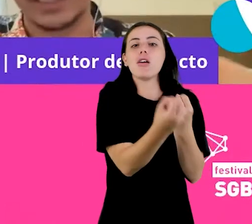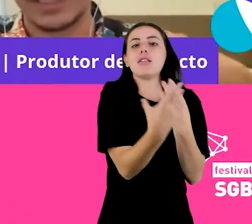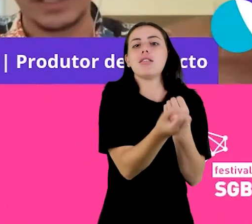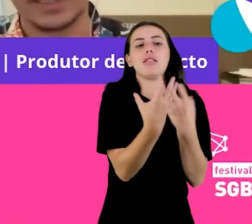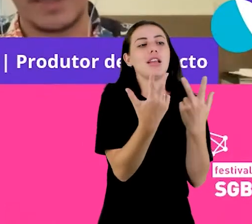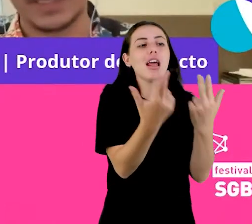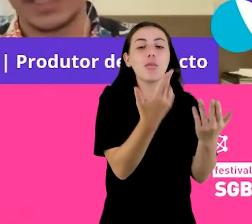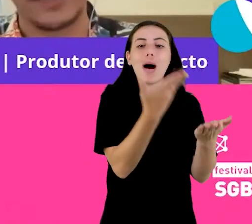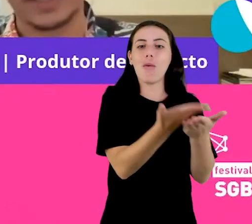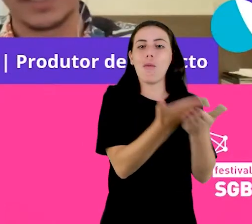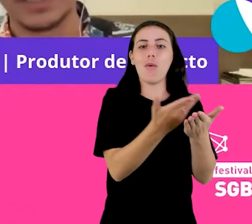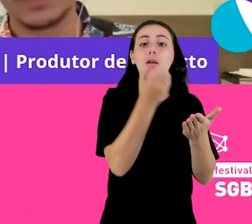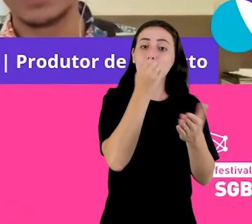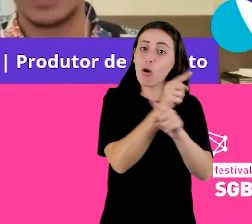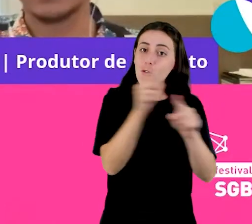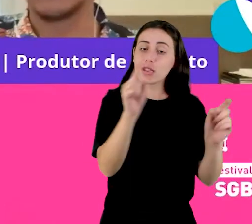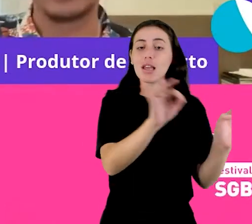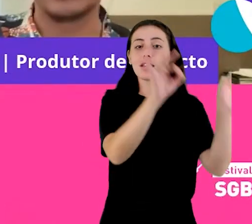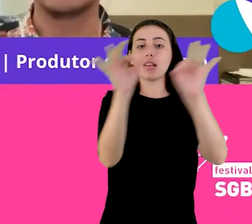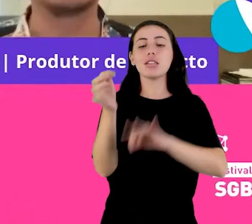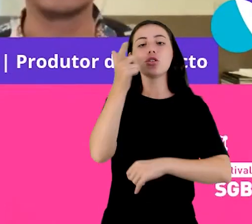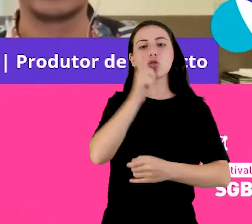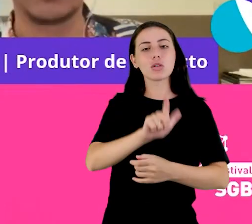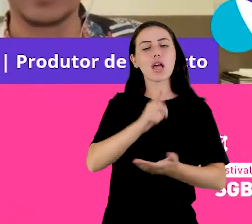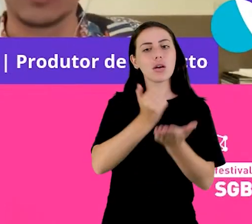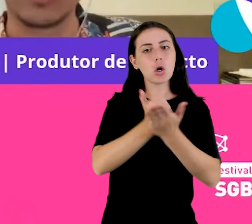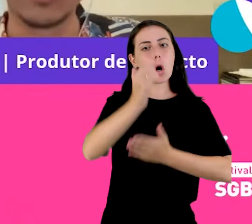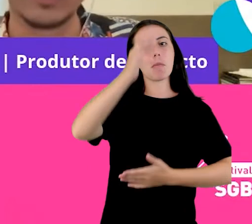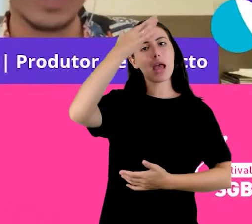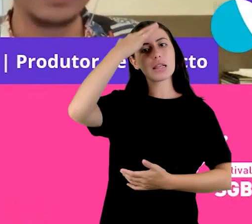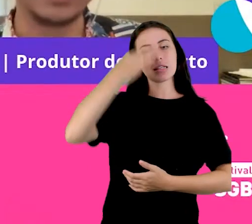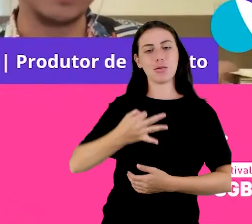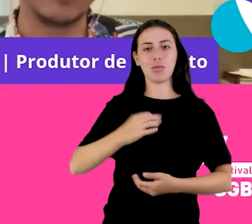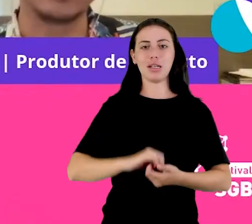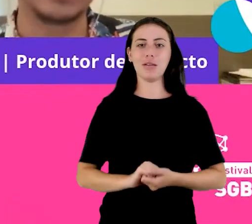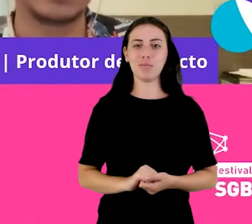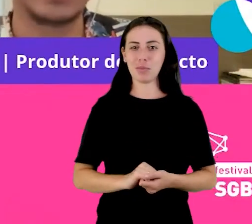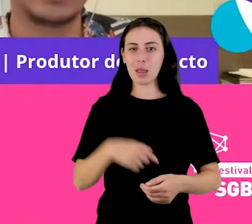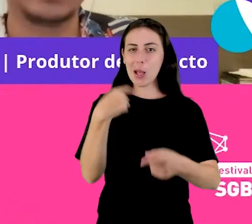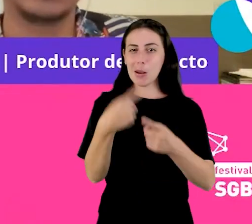conversas, esses debates que a gente fez de estreia, são verdadeiras aulas. Assim, recomendo a todo mundo assistir para começar a se